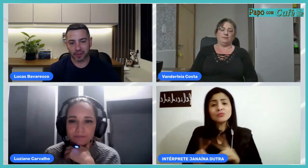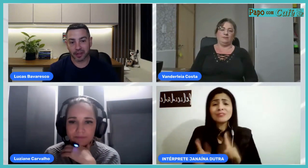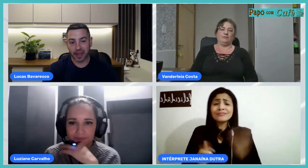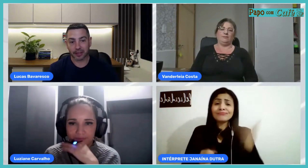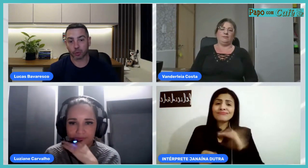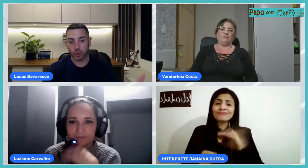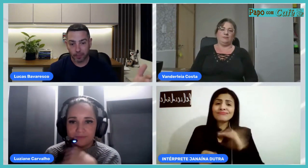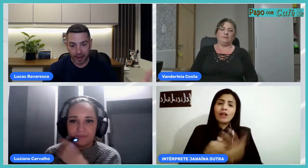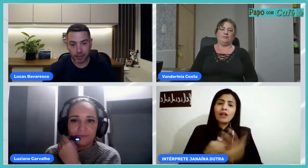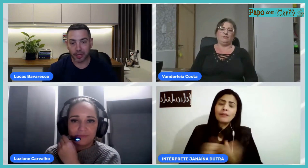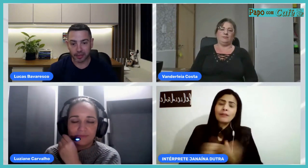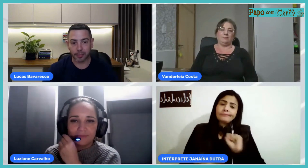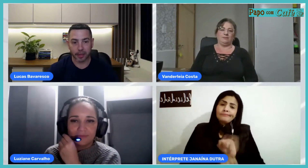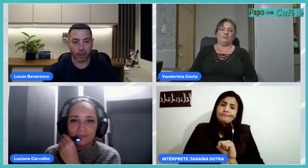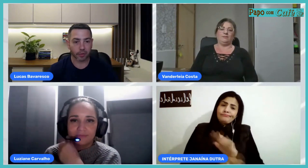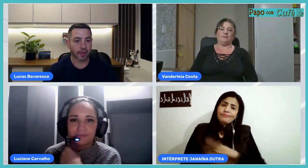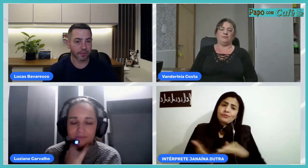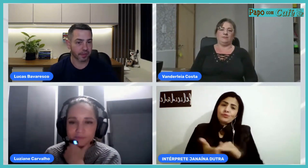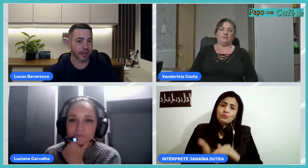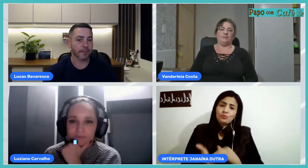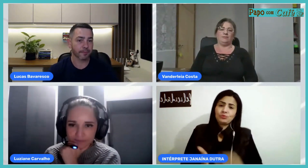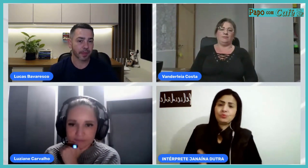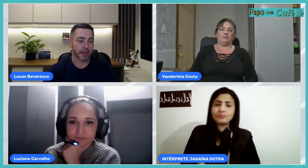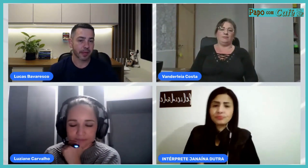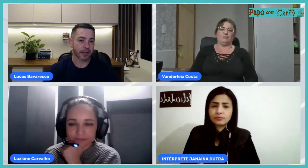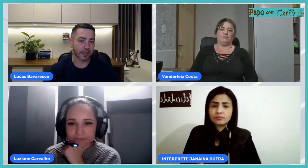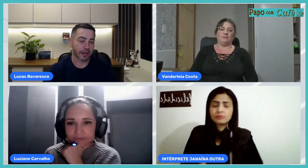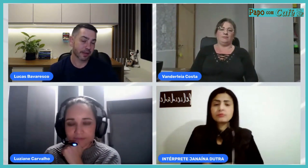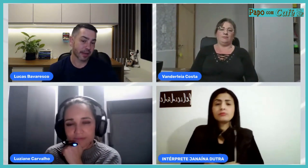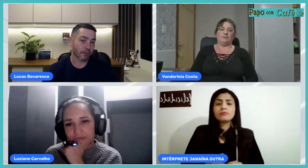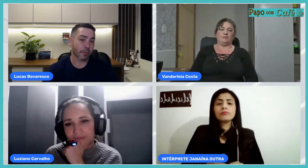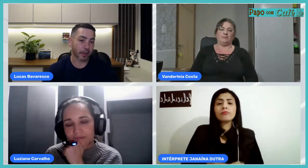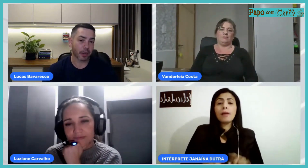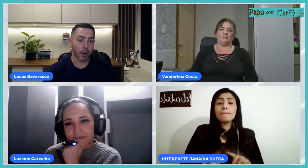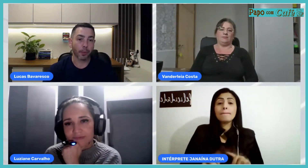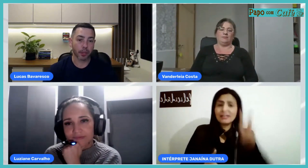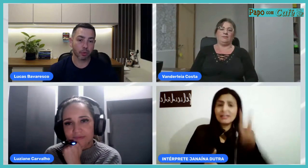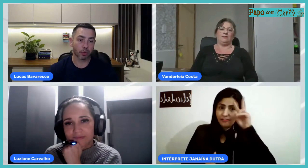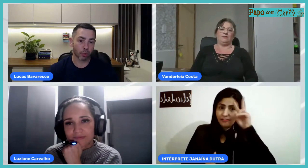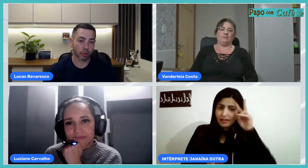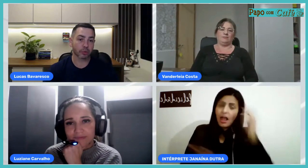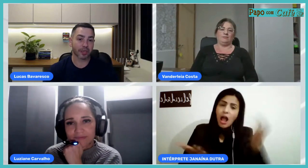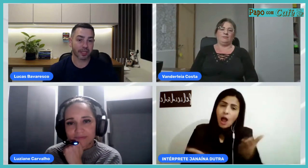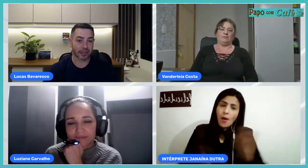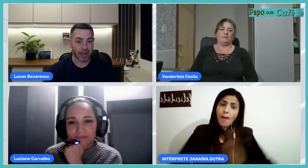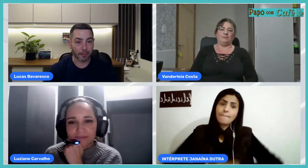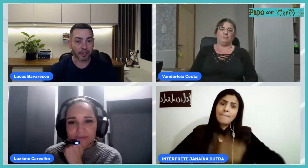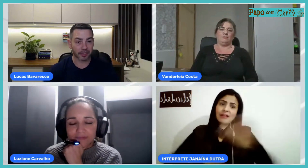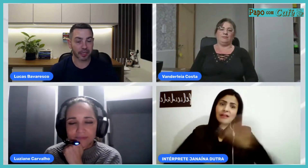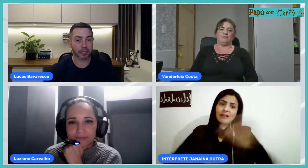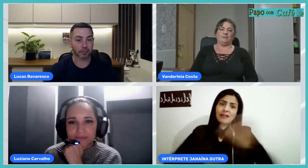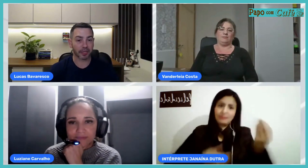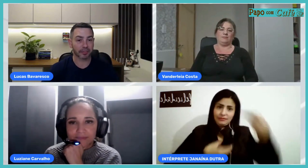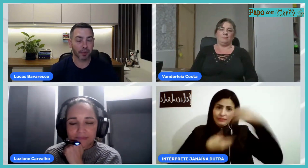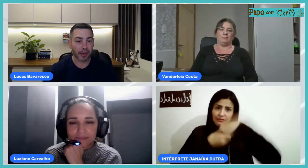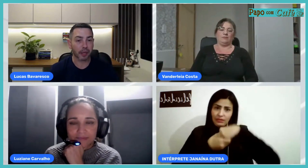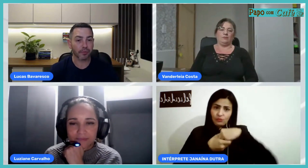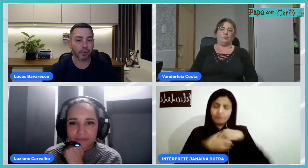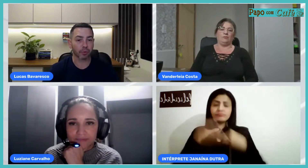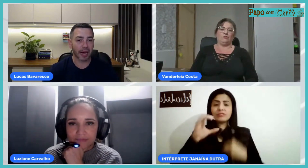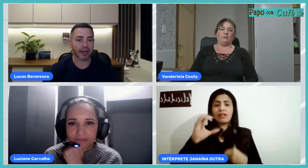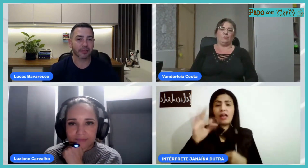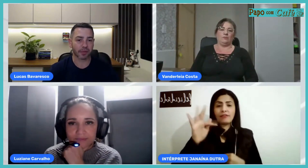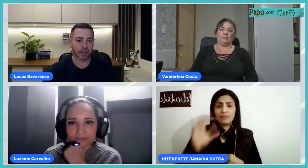aí a Vanderlei atua mais diretamente no CFC. Se ela quiser compartilhar um pouquinho conosco as etapas e as